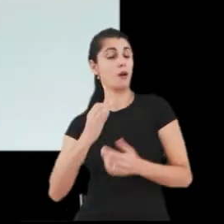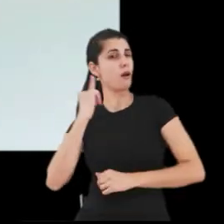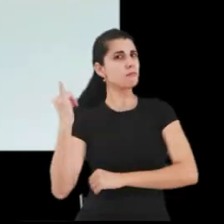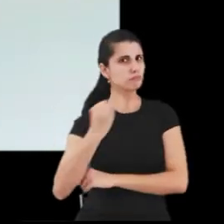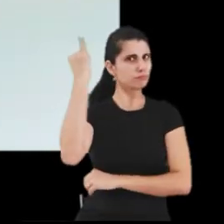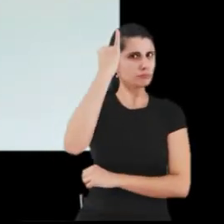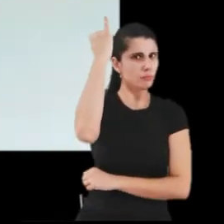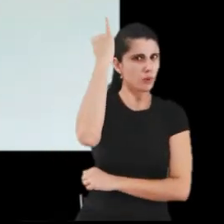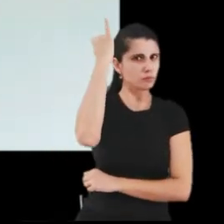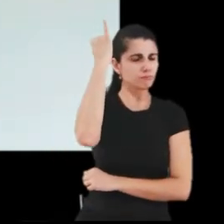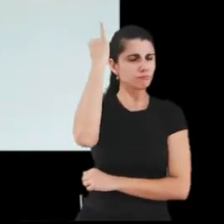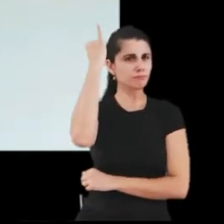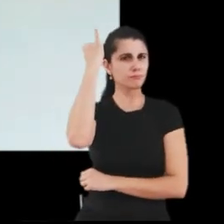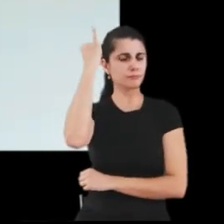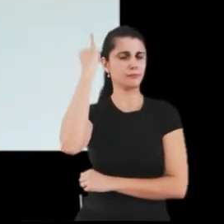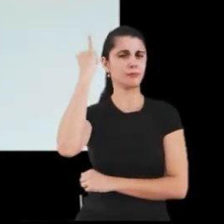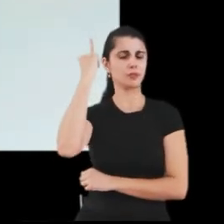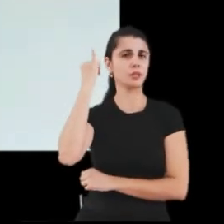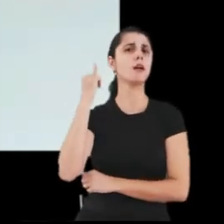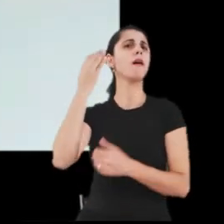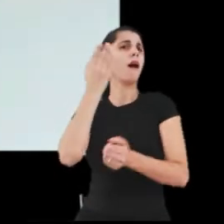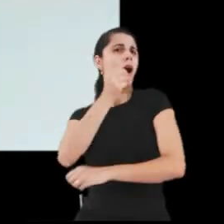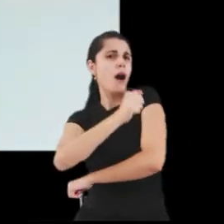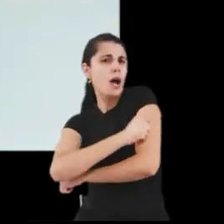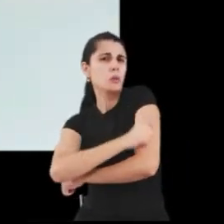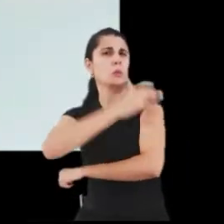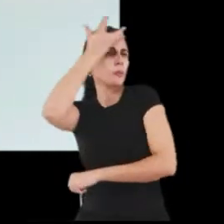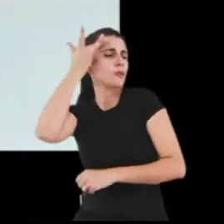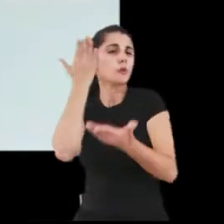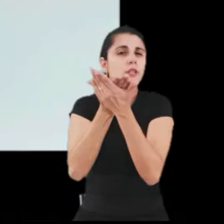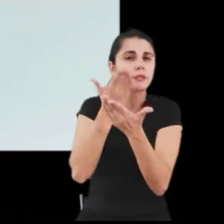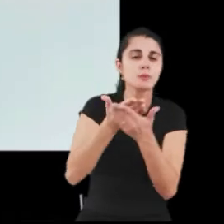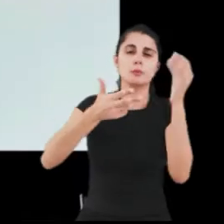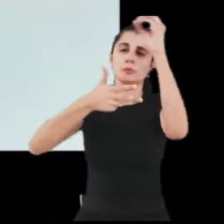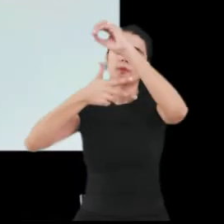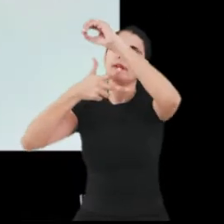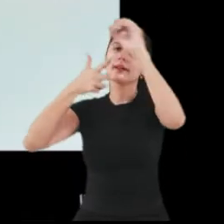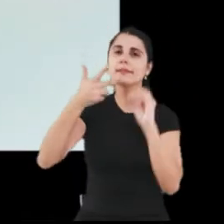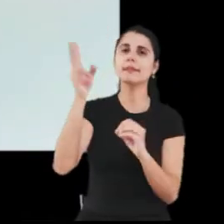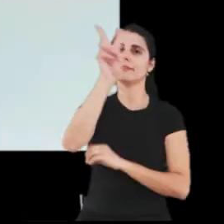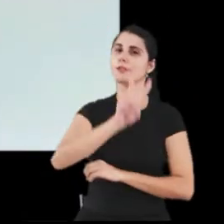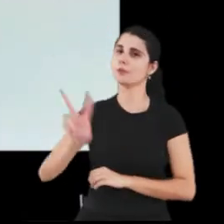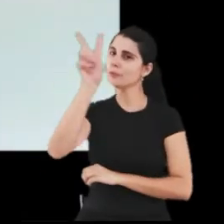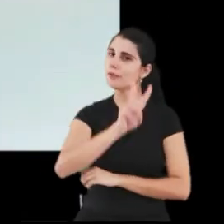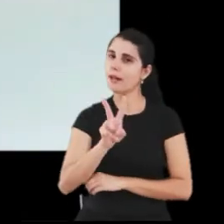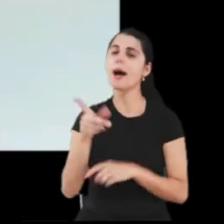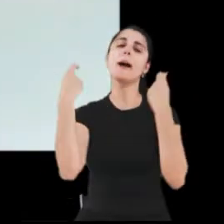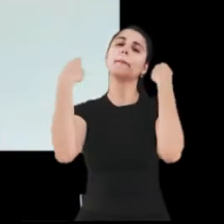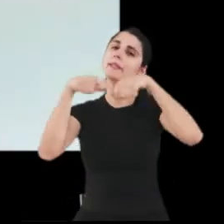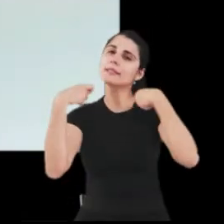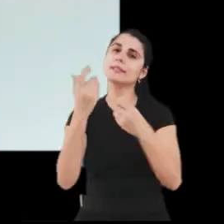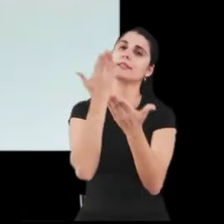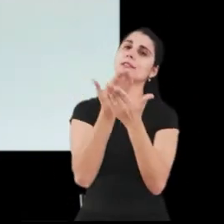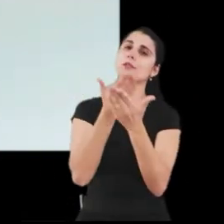importante. É inaceitável que um aluno que vai fazer vestibular e Enem não saiba a tabuada de pelo menos de 1 até